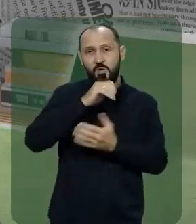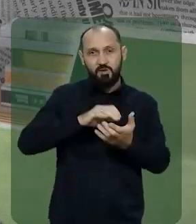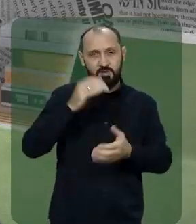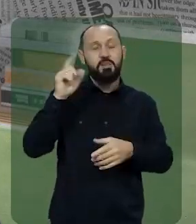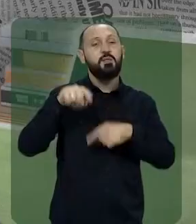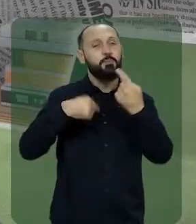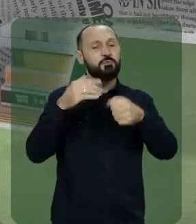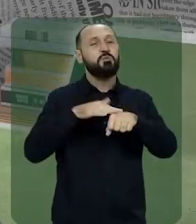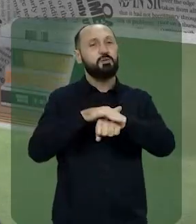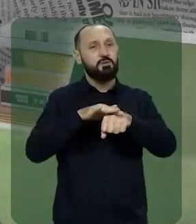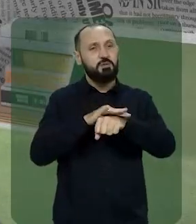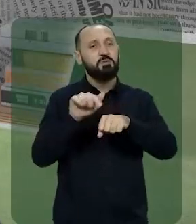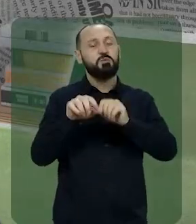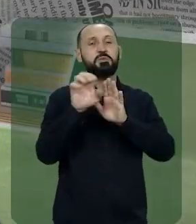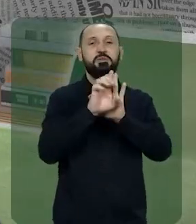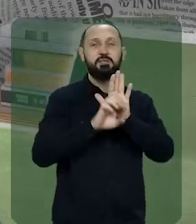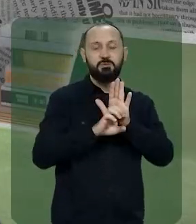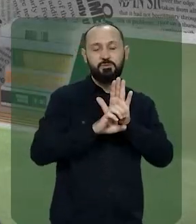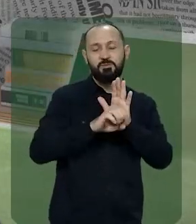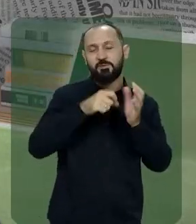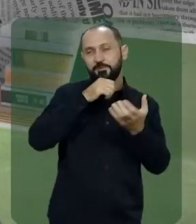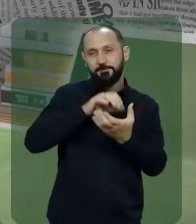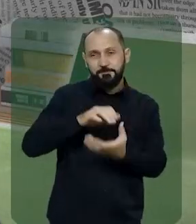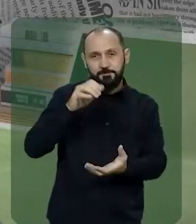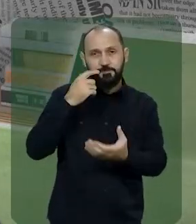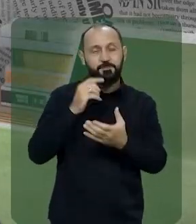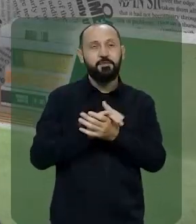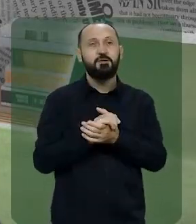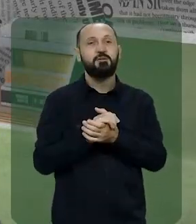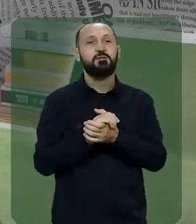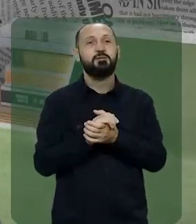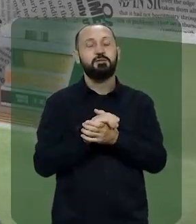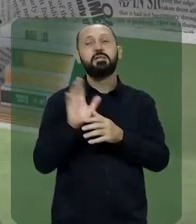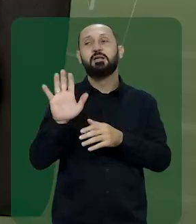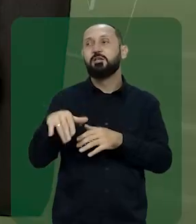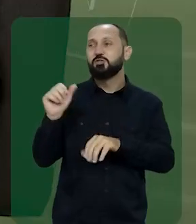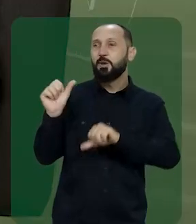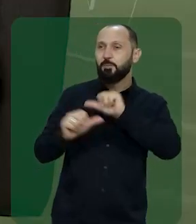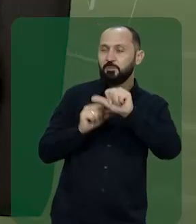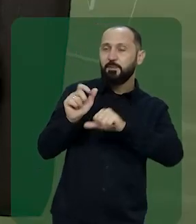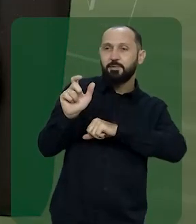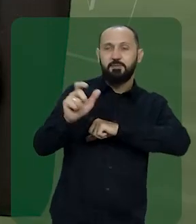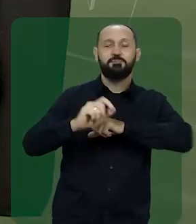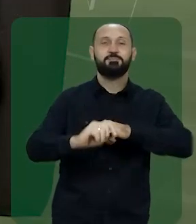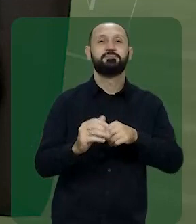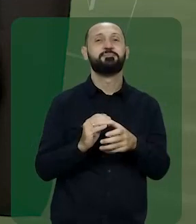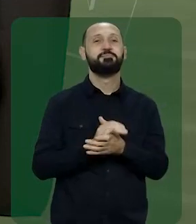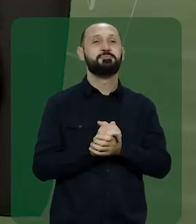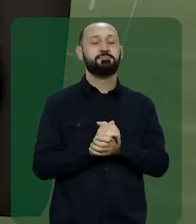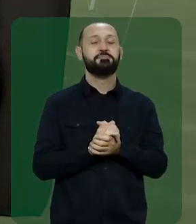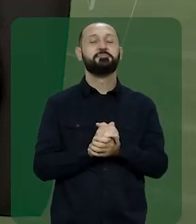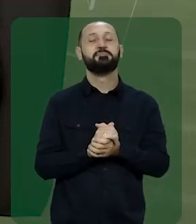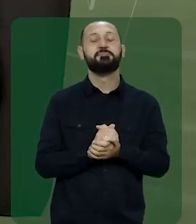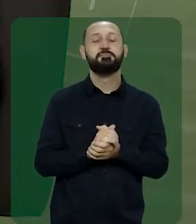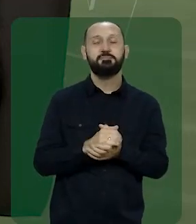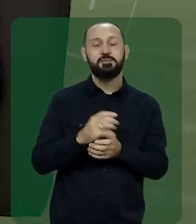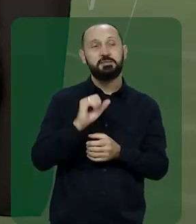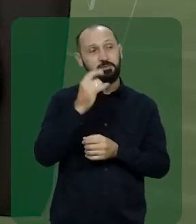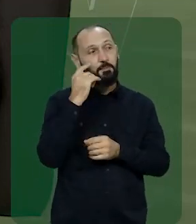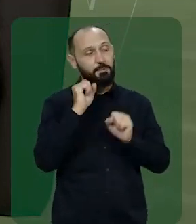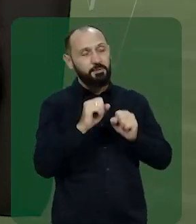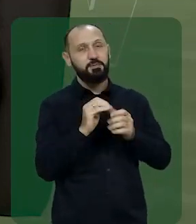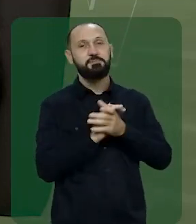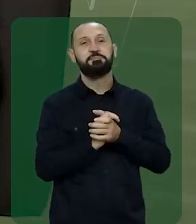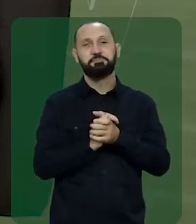estar pior. Mas fala-se pouco sobre o Estatuto da Pessoa Idosa. Depois eu quero até falar sobre